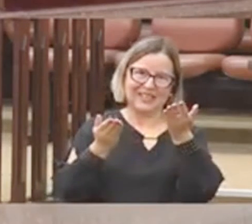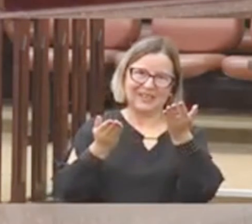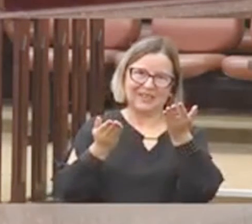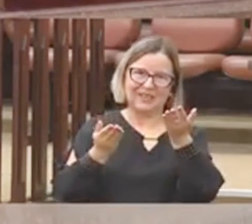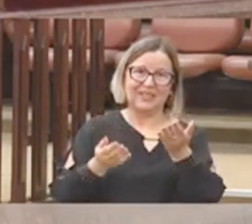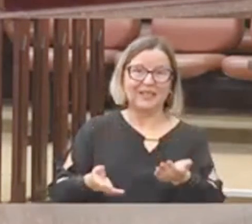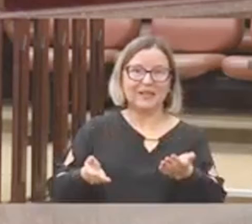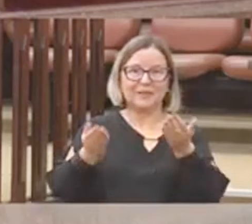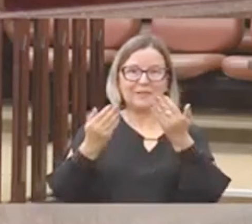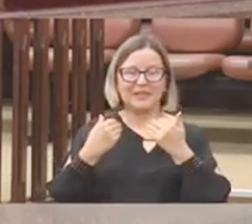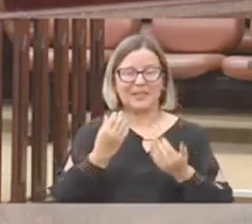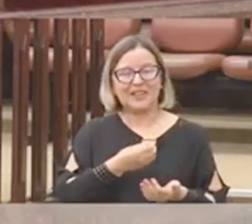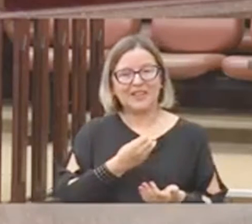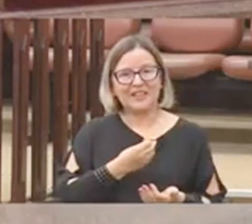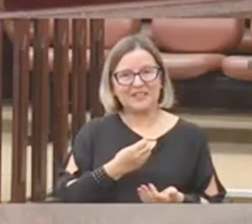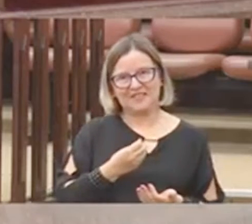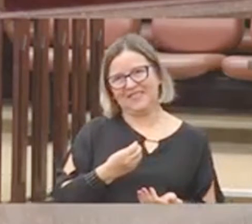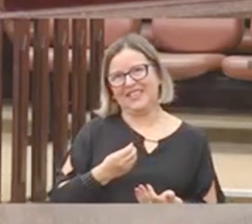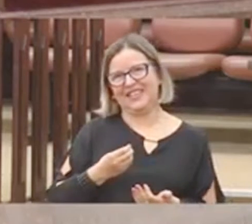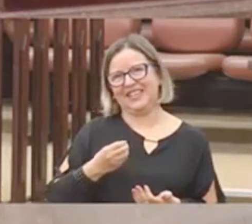divina, a vida dele.